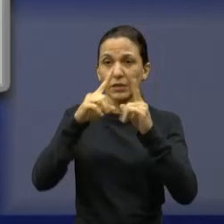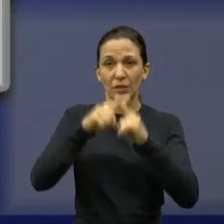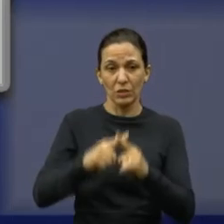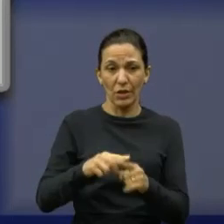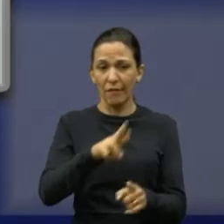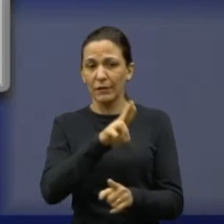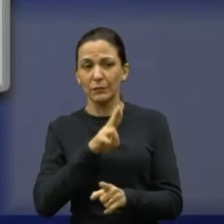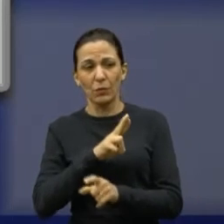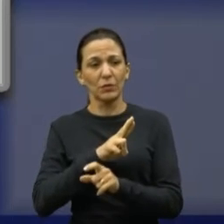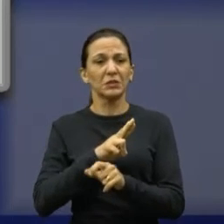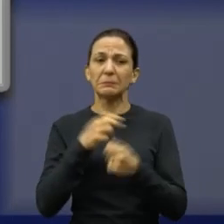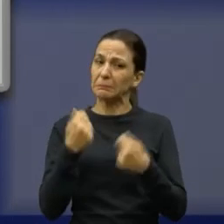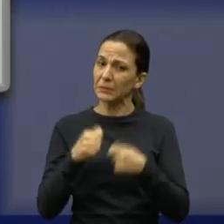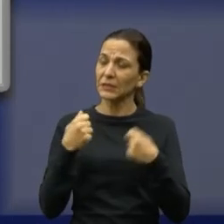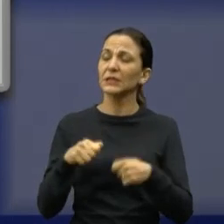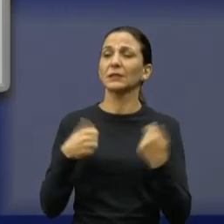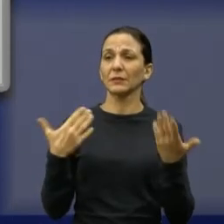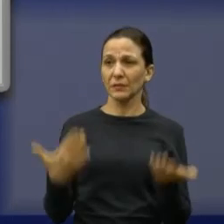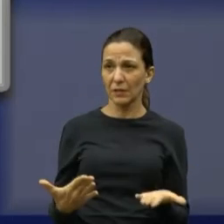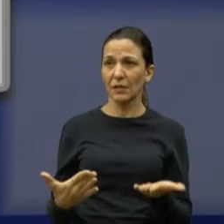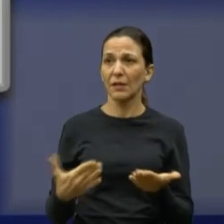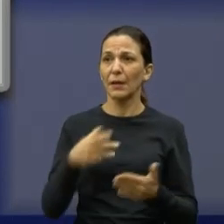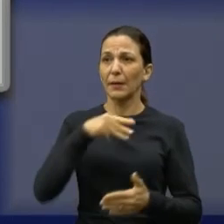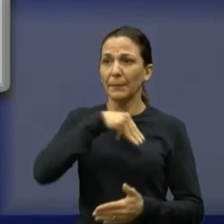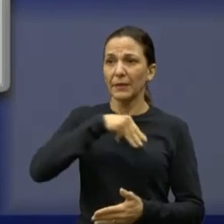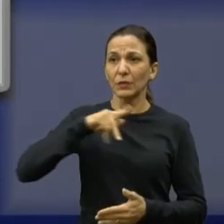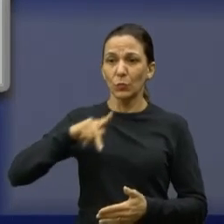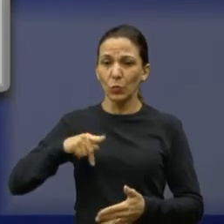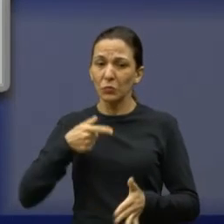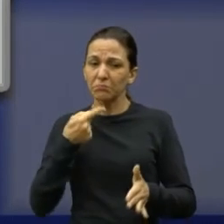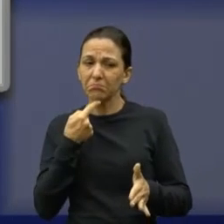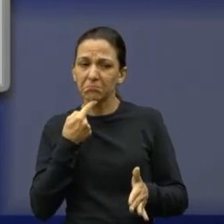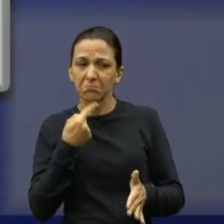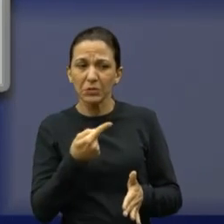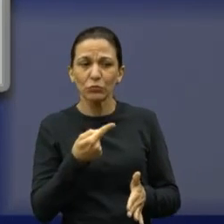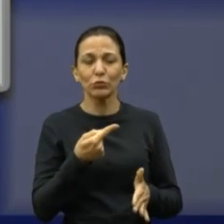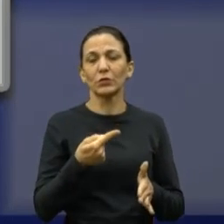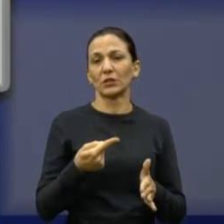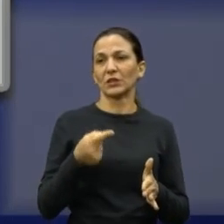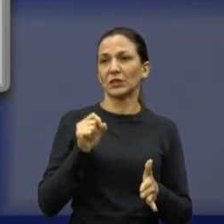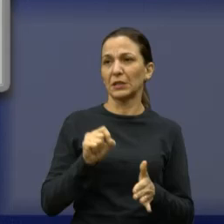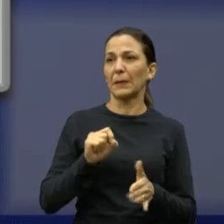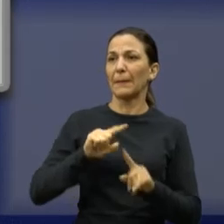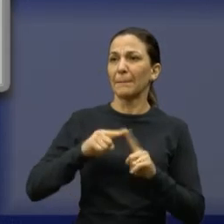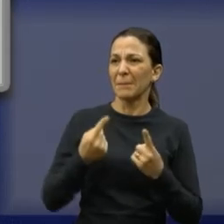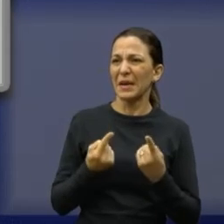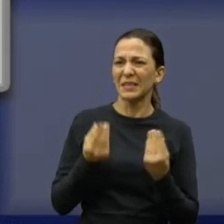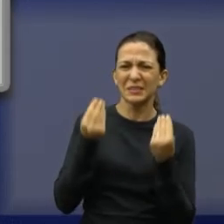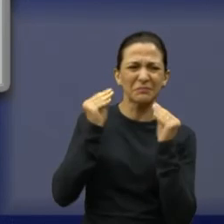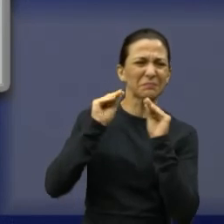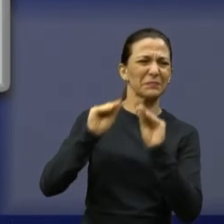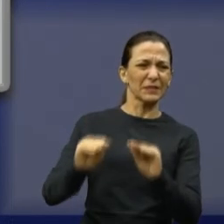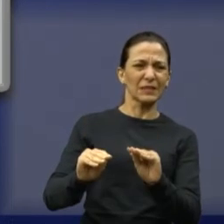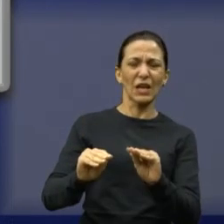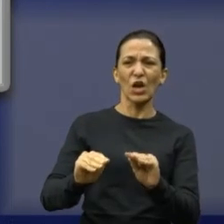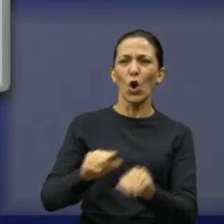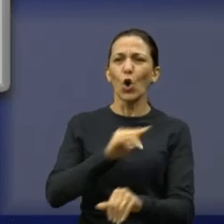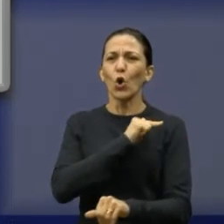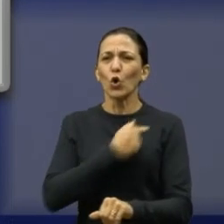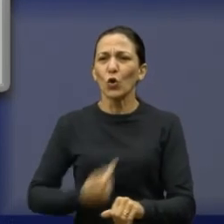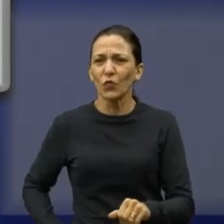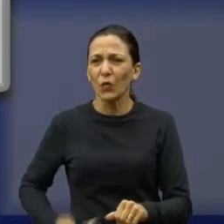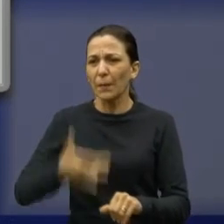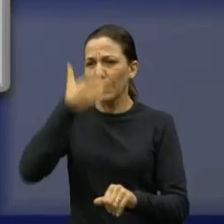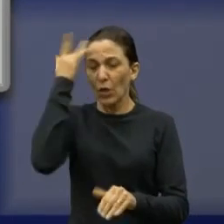diante dessa situação. Questionaremos o Ministério Público se for necessário, mas repudiaremos o descaso do governo com essas vítimas